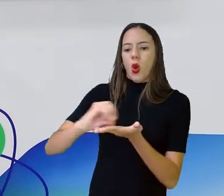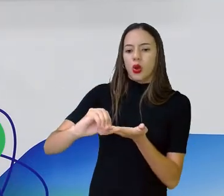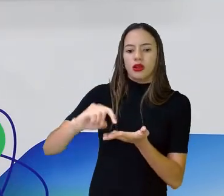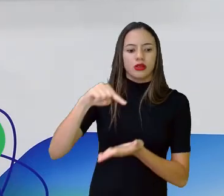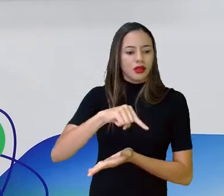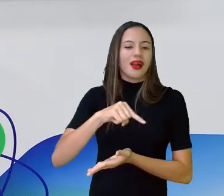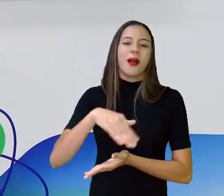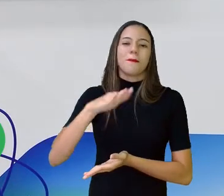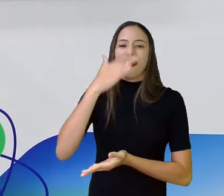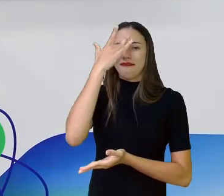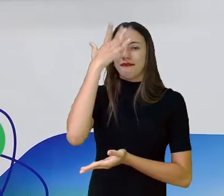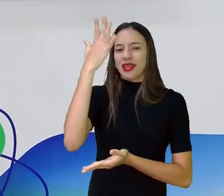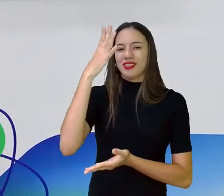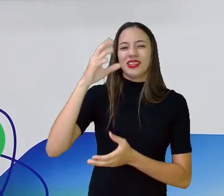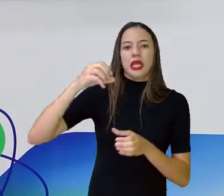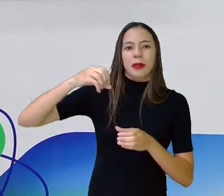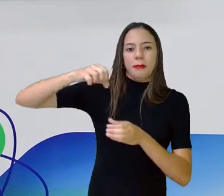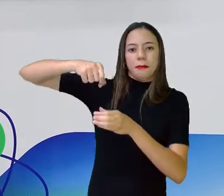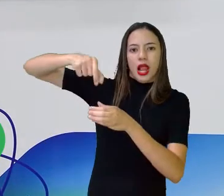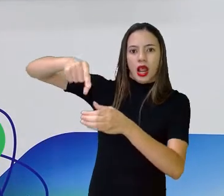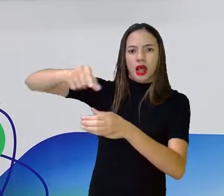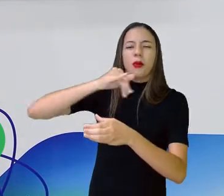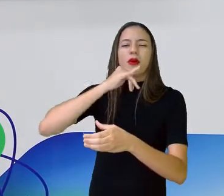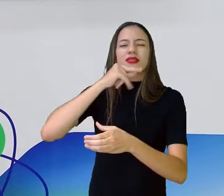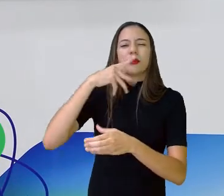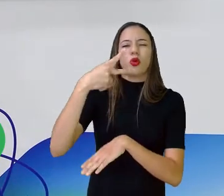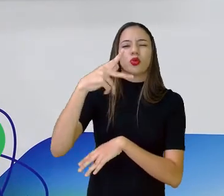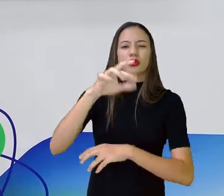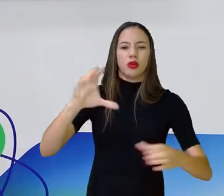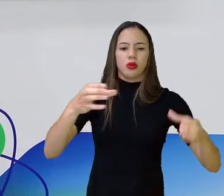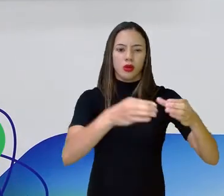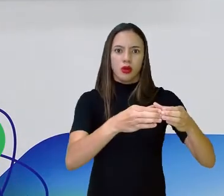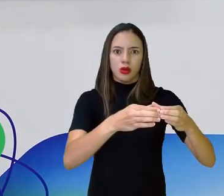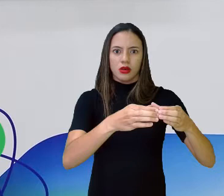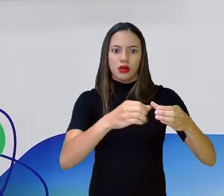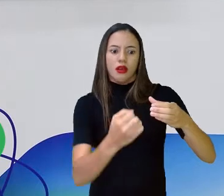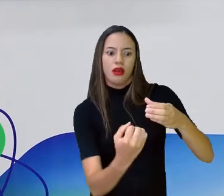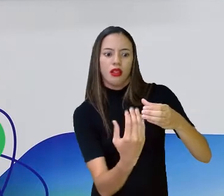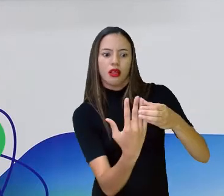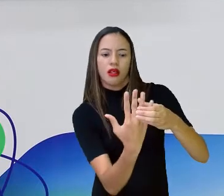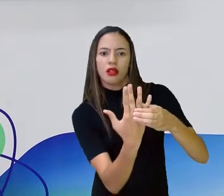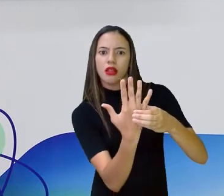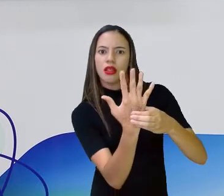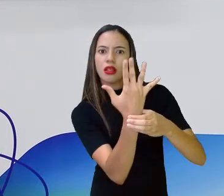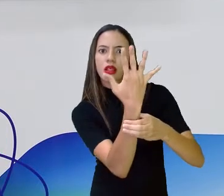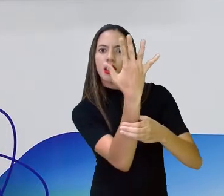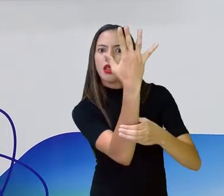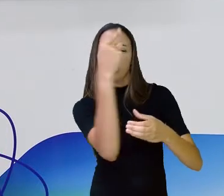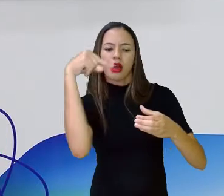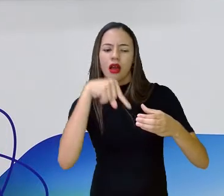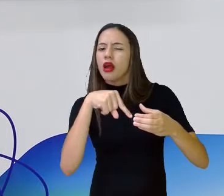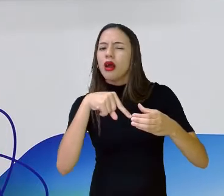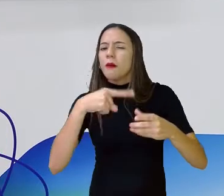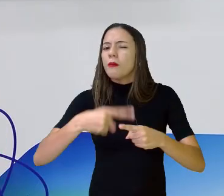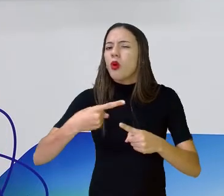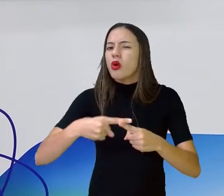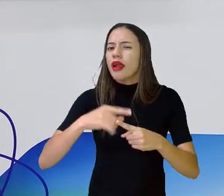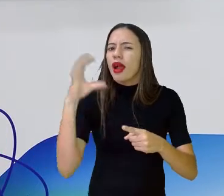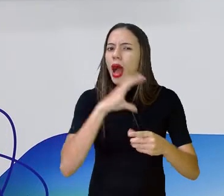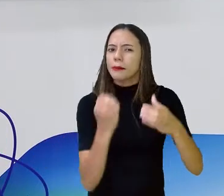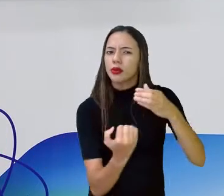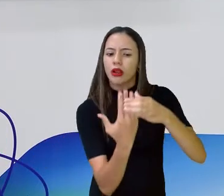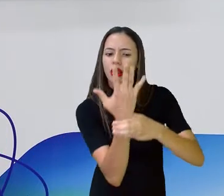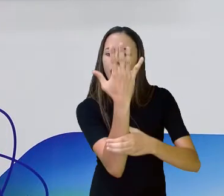Colocar lá nos seus jarrinhos, você vai perceber que o solo ele vai ser rico, justamente ele vai ter essa matéria orgânica, ele vai estar mais escuro, o